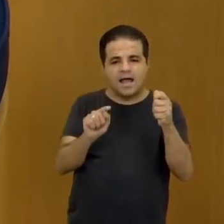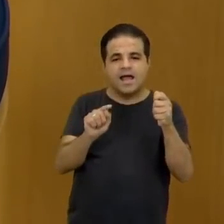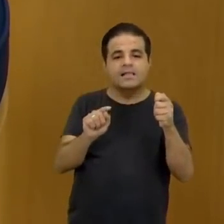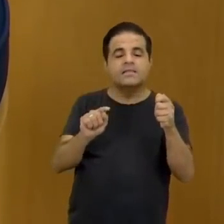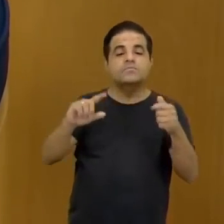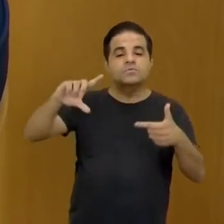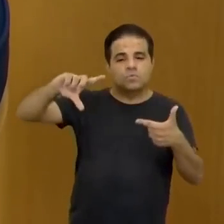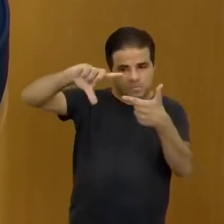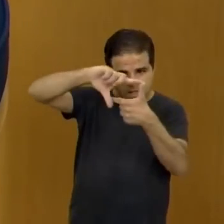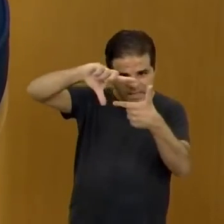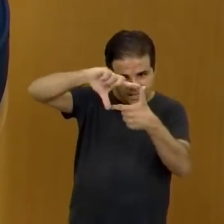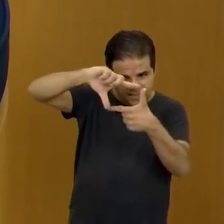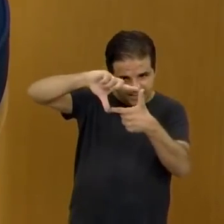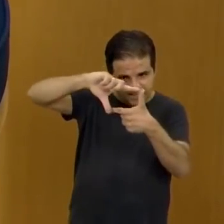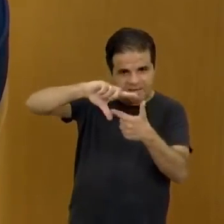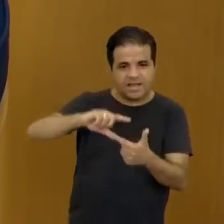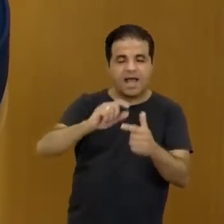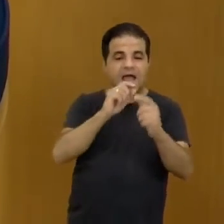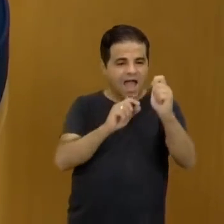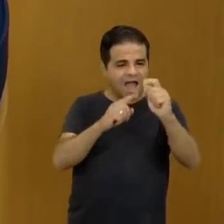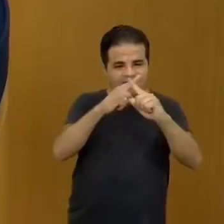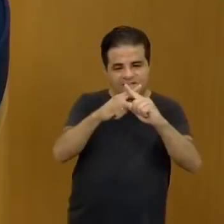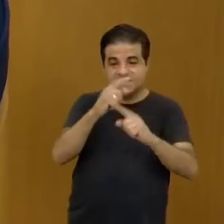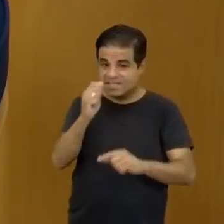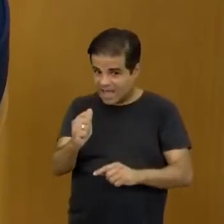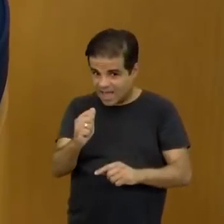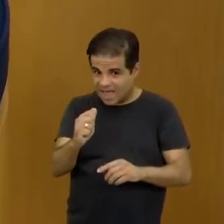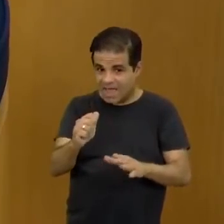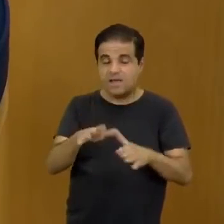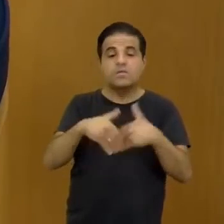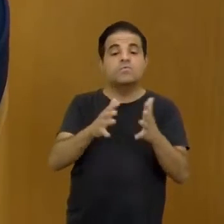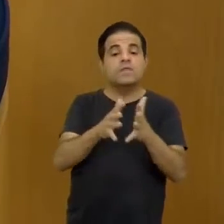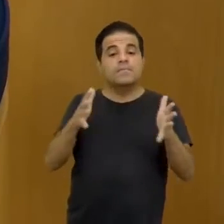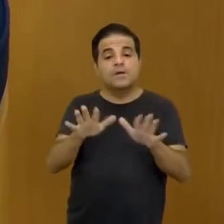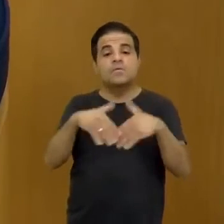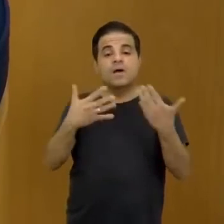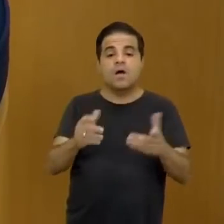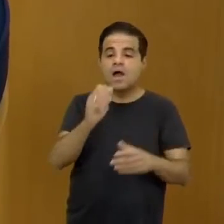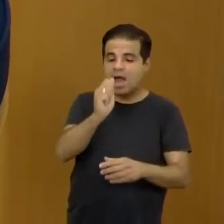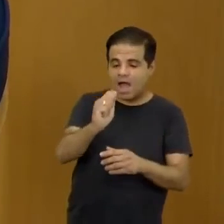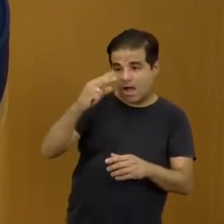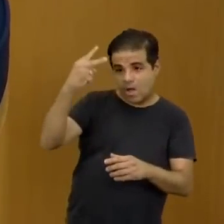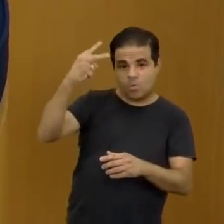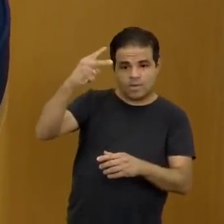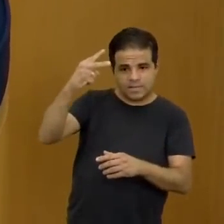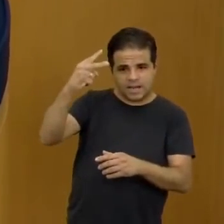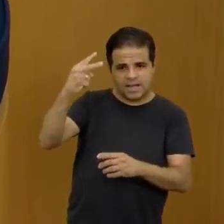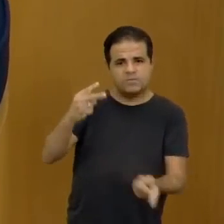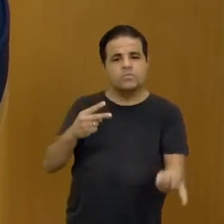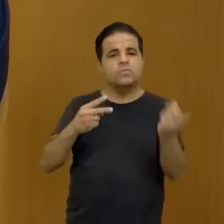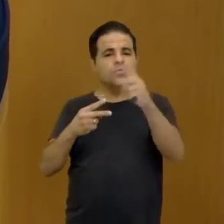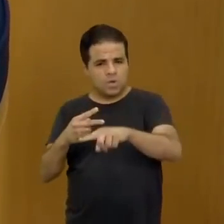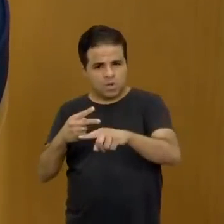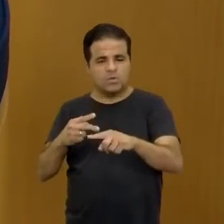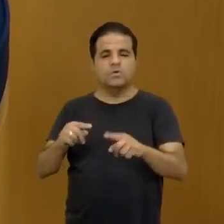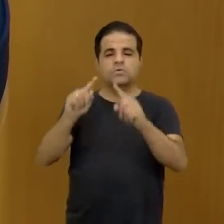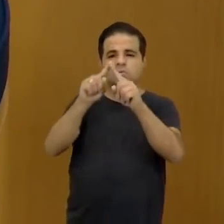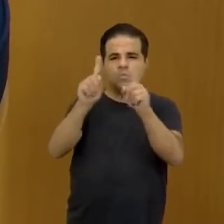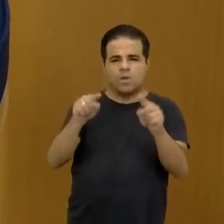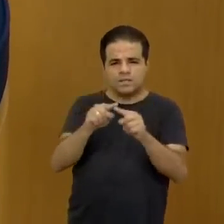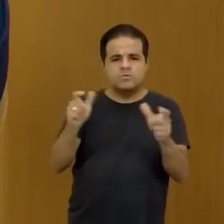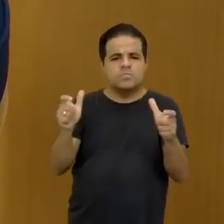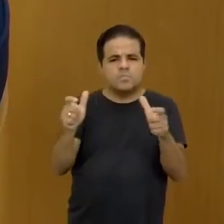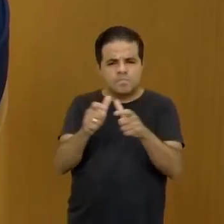tem um quadradinho de lado a vezes ar Portanto o tamanho dele é a ao quadrado aqui eu tenho um